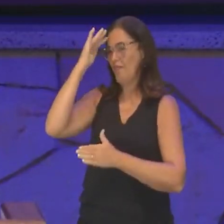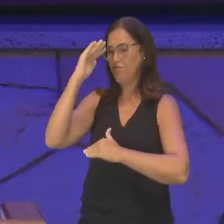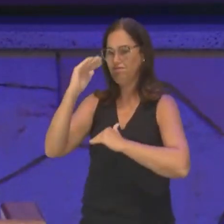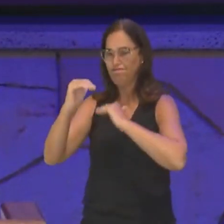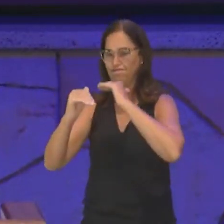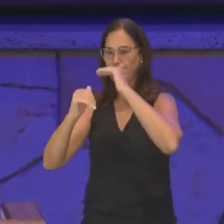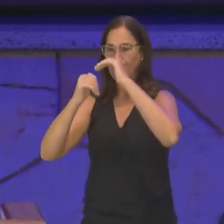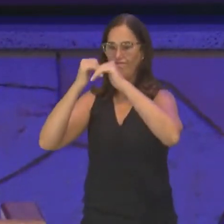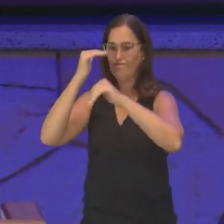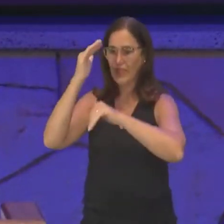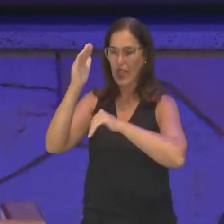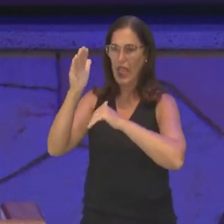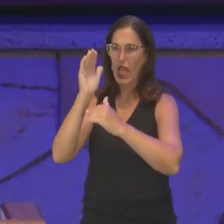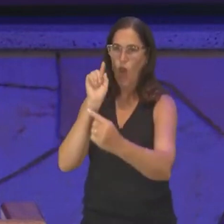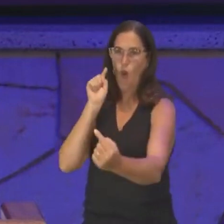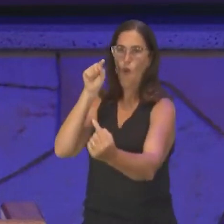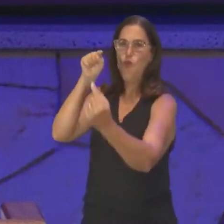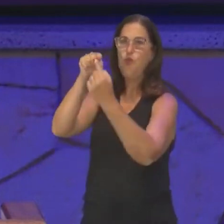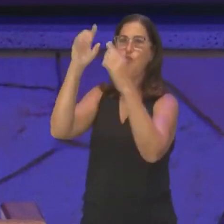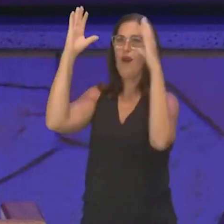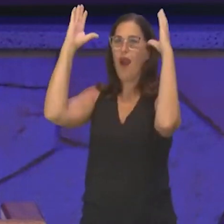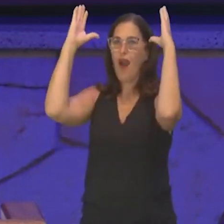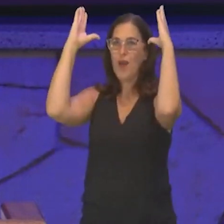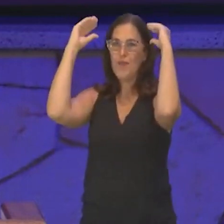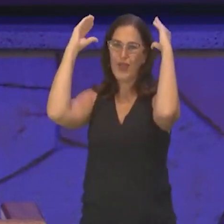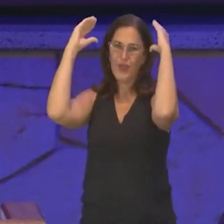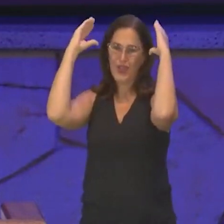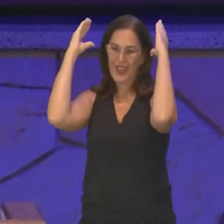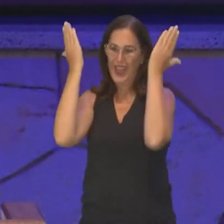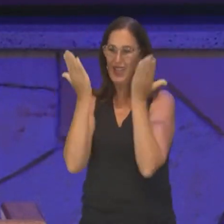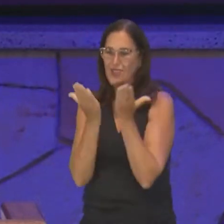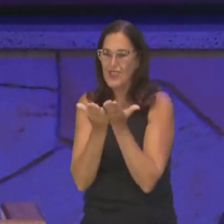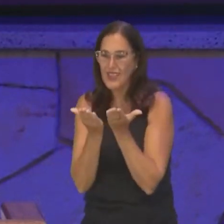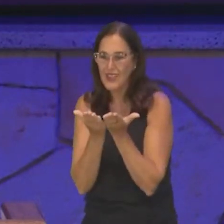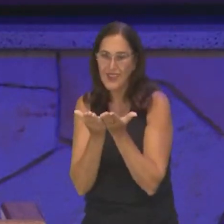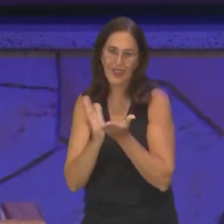crescimento rumo à maturidade.